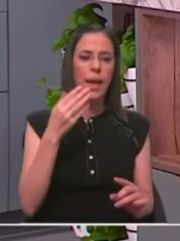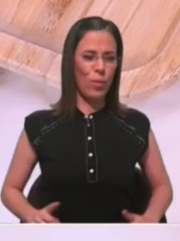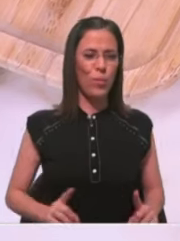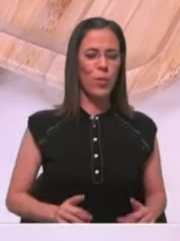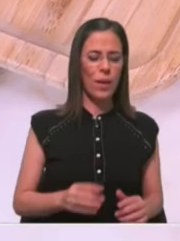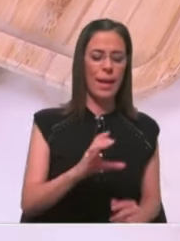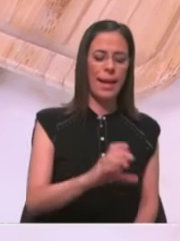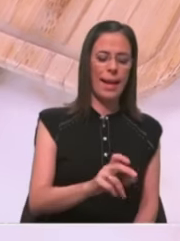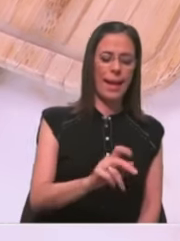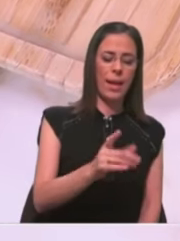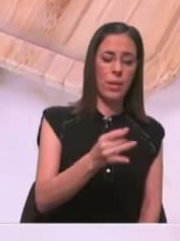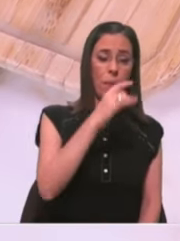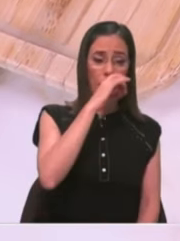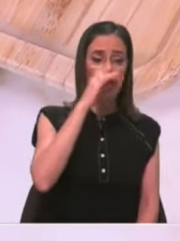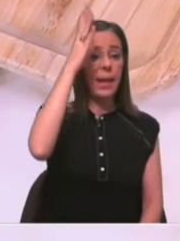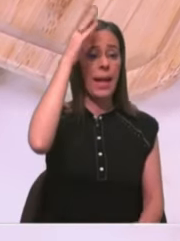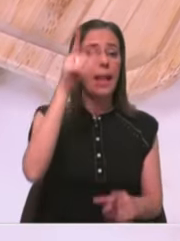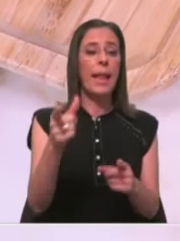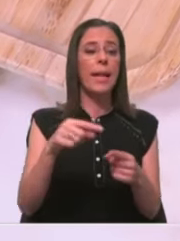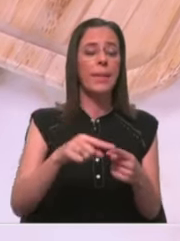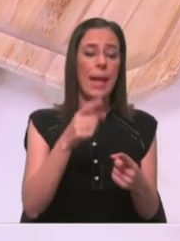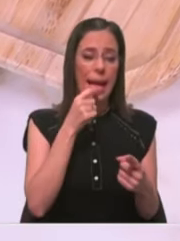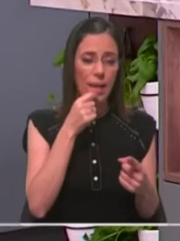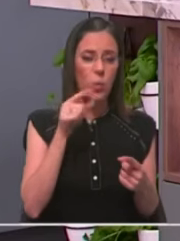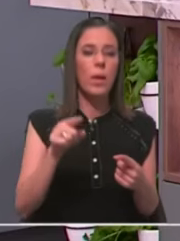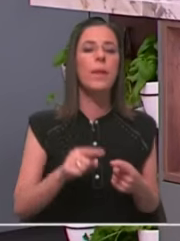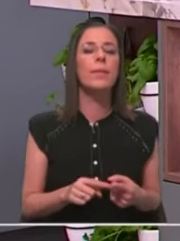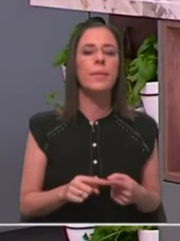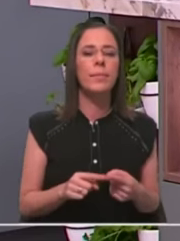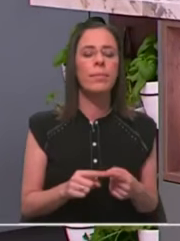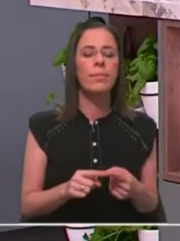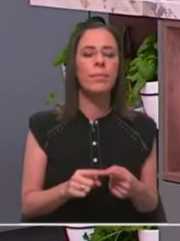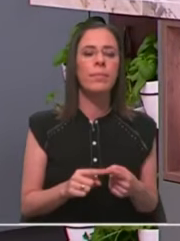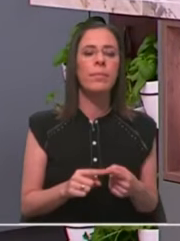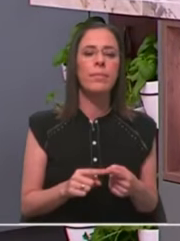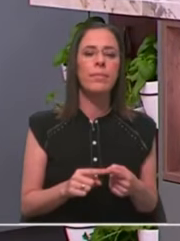calorzinho. Ao leite vamos adicionar açúcar.